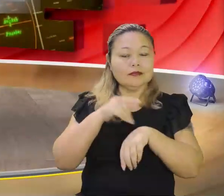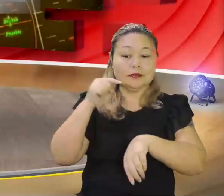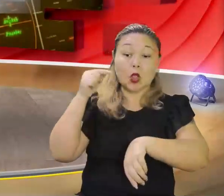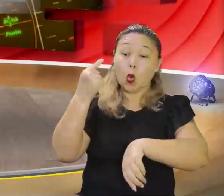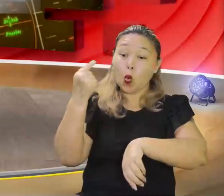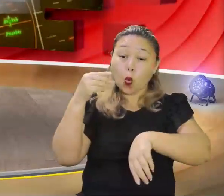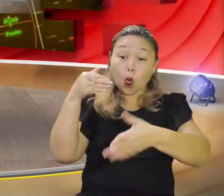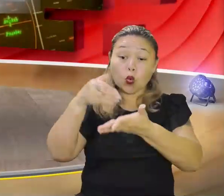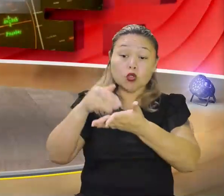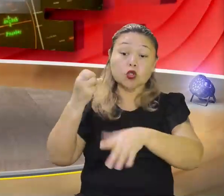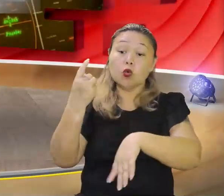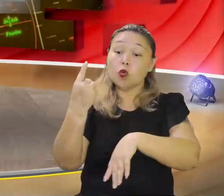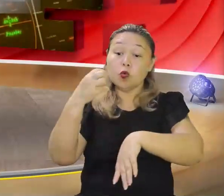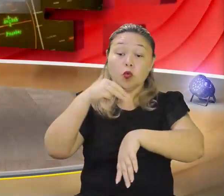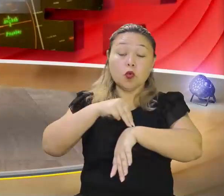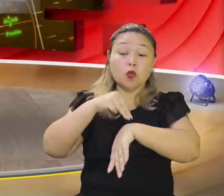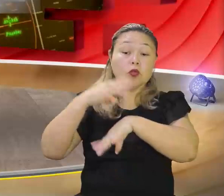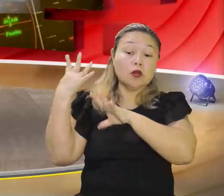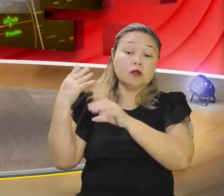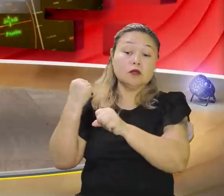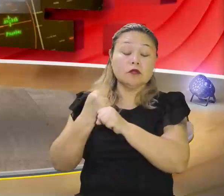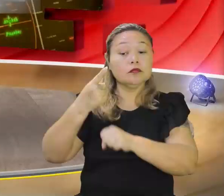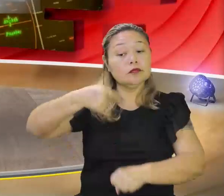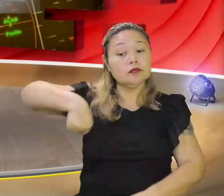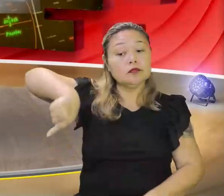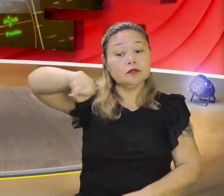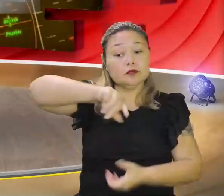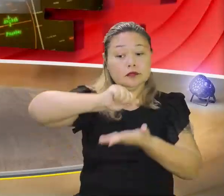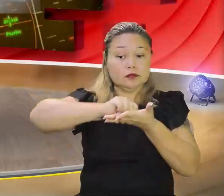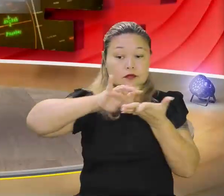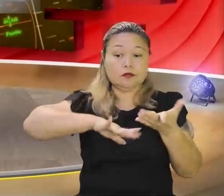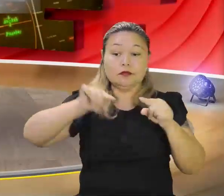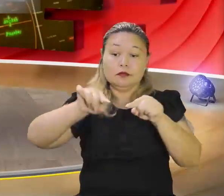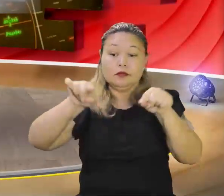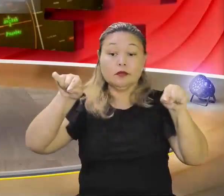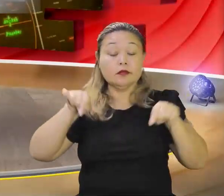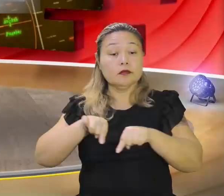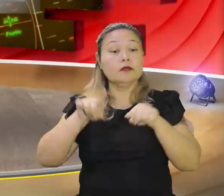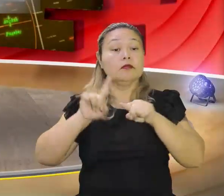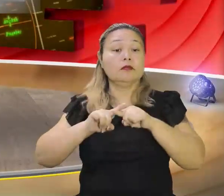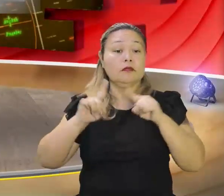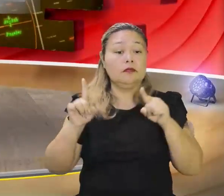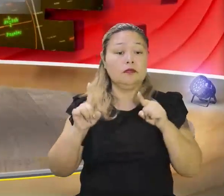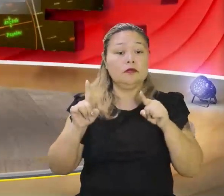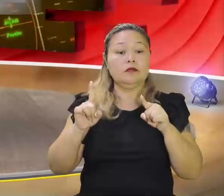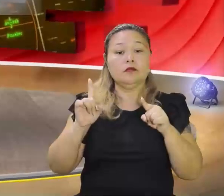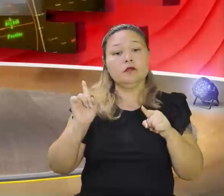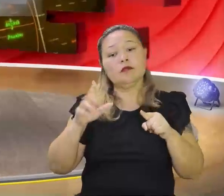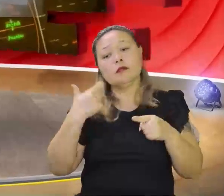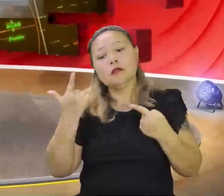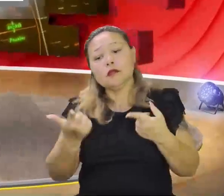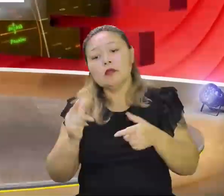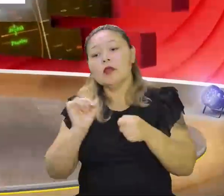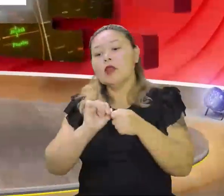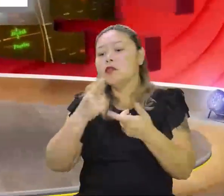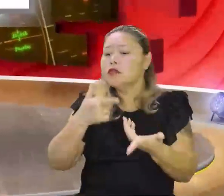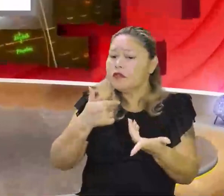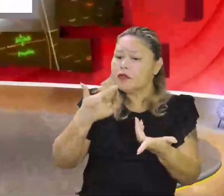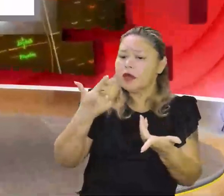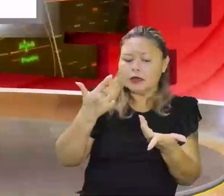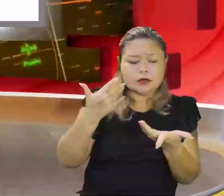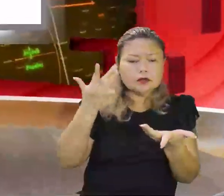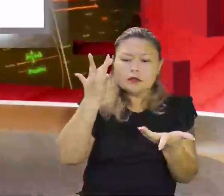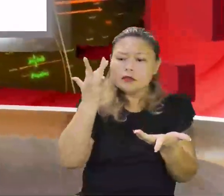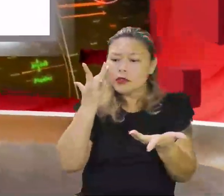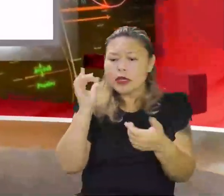nossa revisão. Vocês vão fazer as atividades de sala, mas claro, né? Se surgir alguma dificuldade,